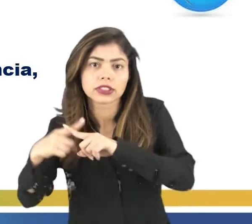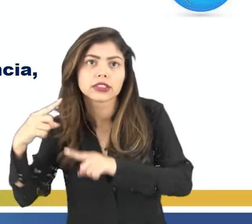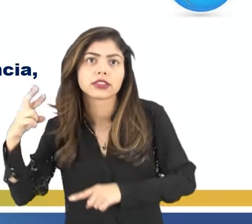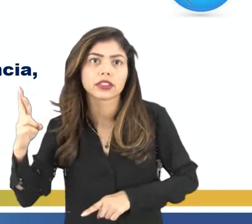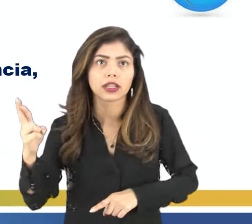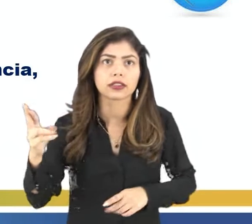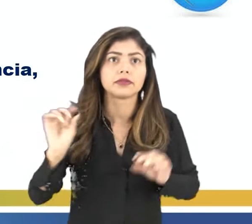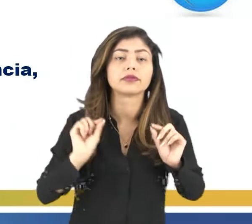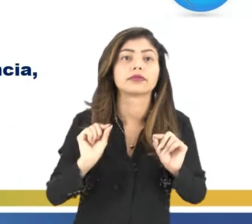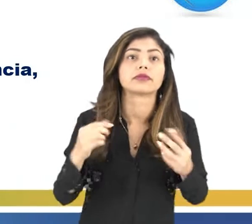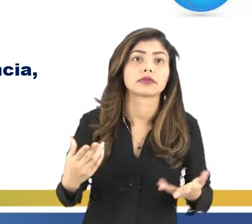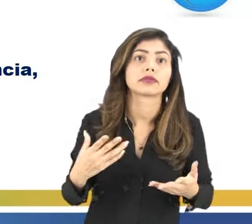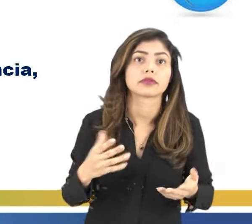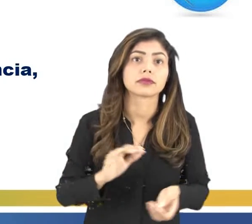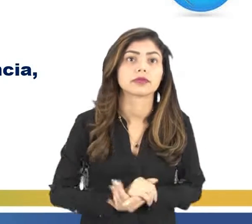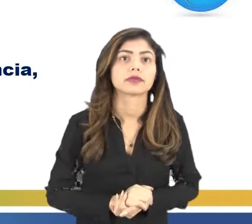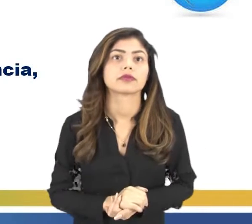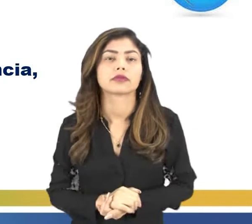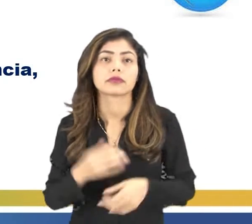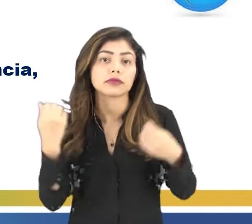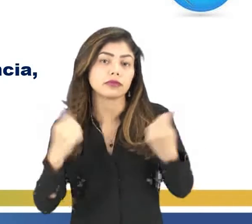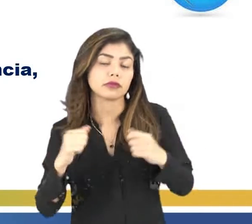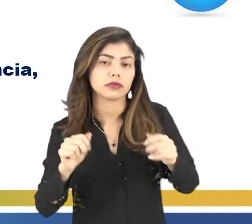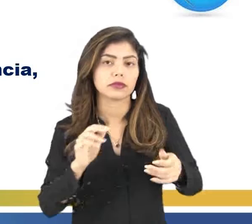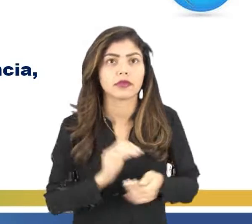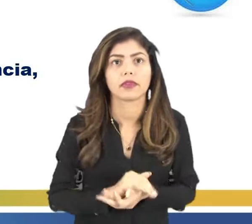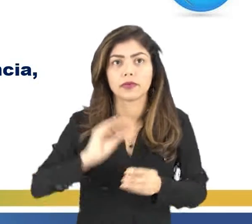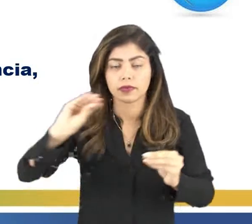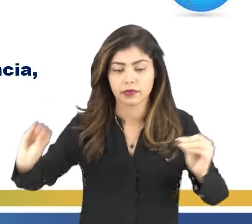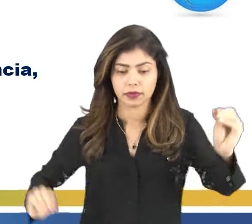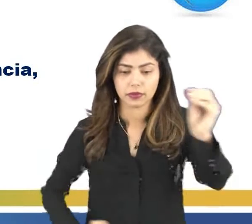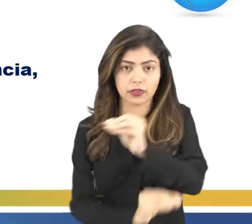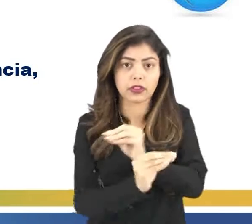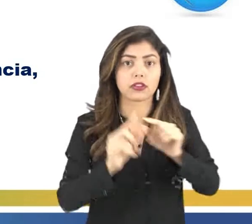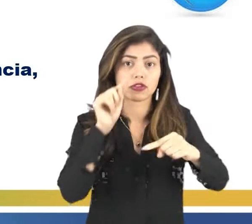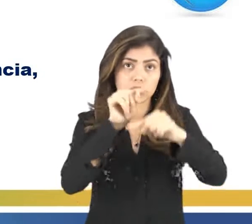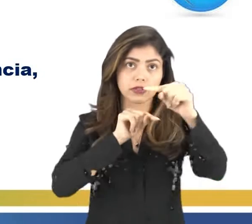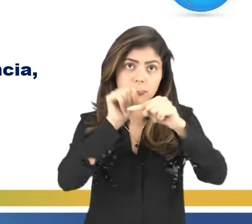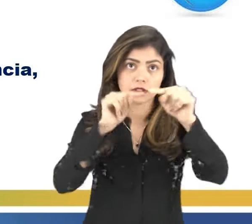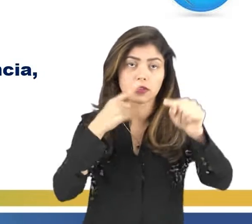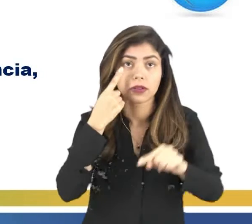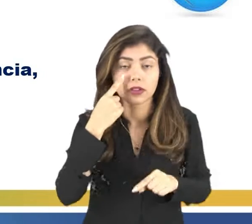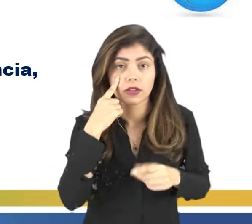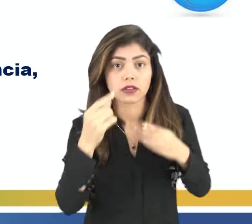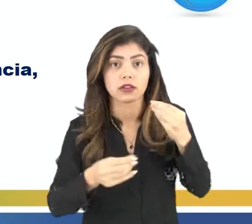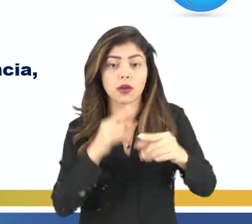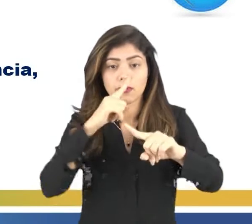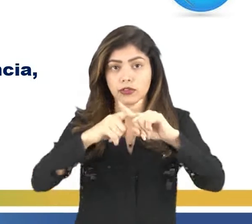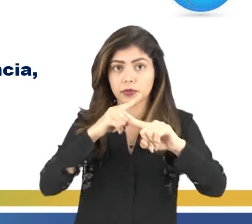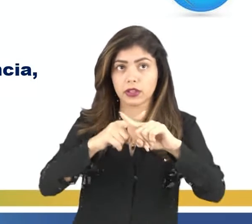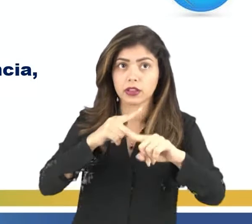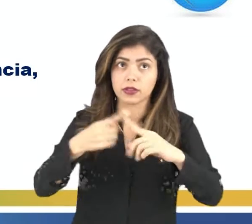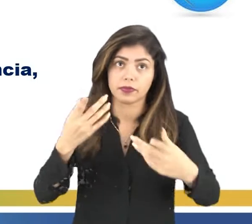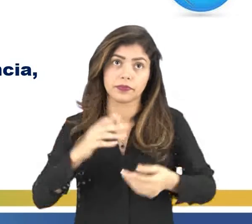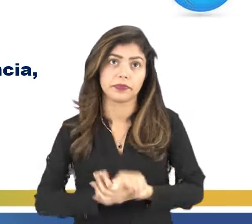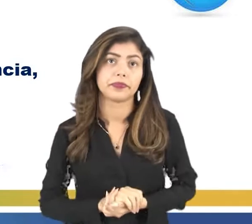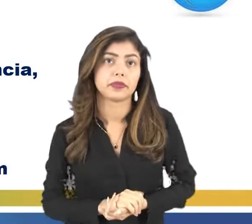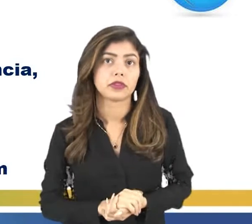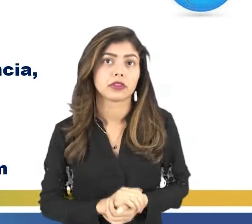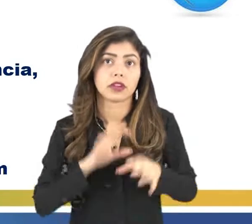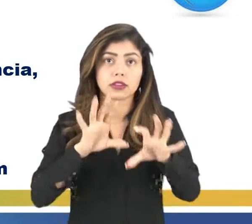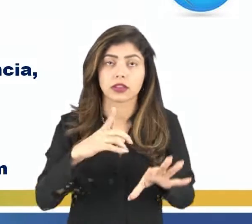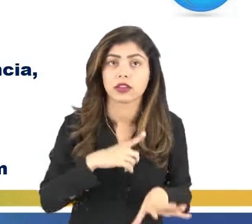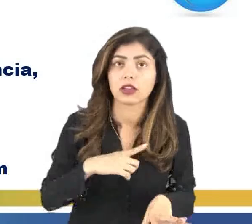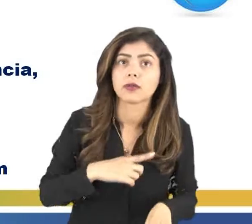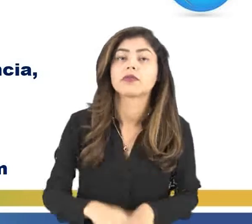E esse 6,28r precisará passar dividindo, tendo em vista que ele está multiplicando o raio.